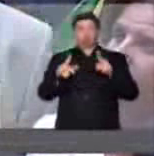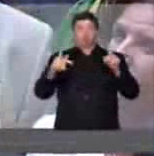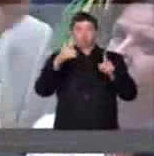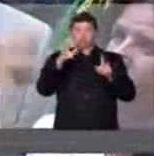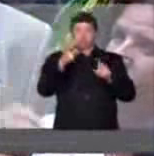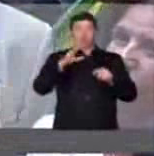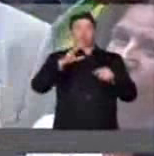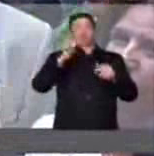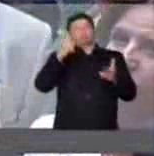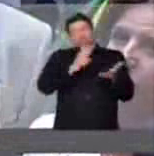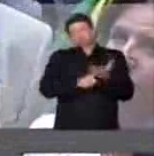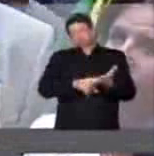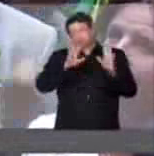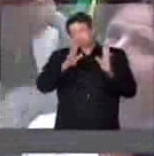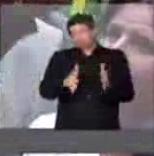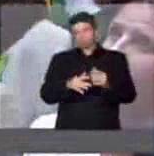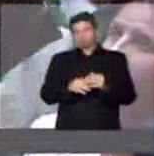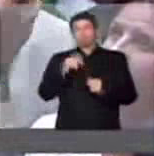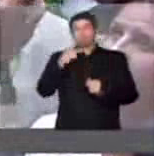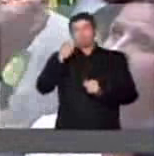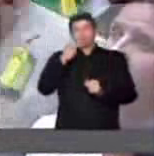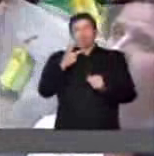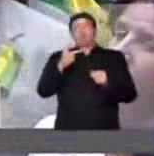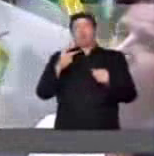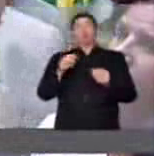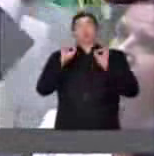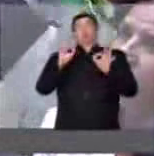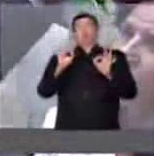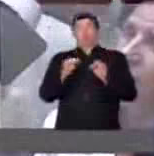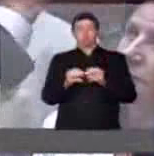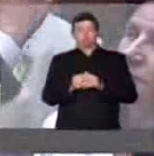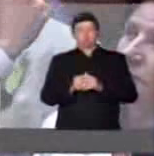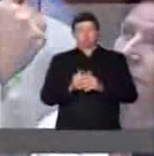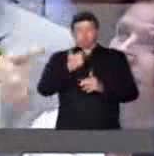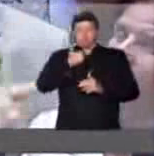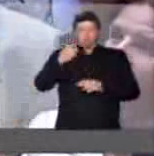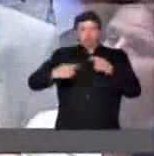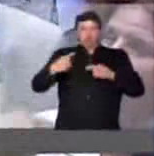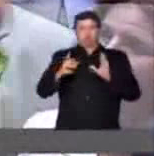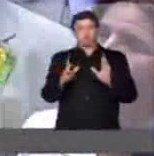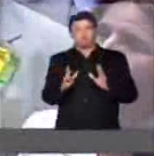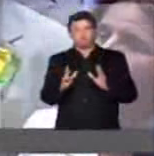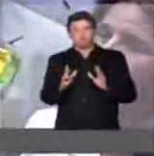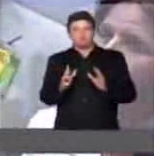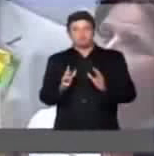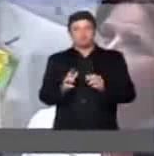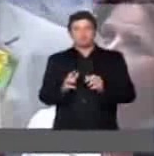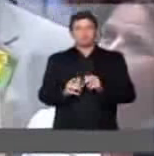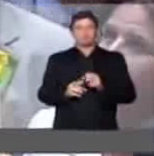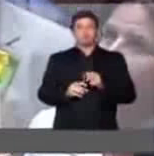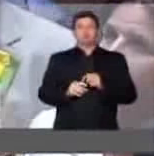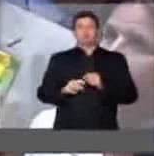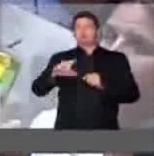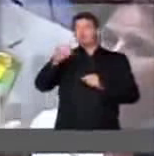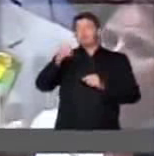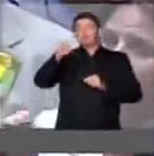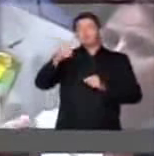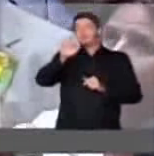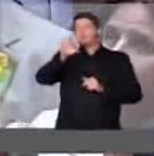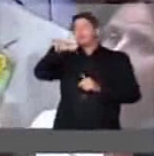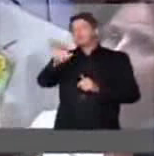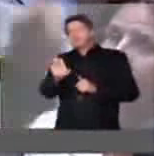Mas o PDT já tinha fechado, sob a alegação irrefutável, que eu não podia discutir, de que não havia